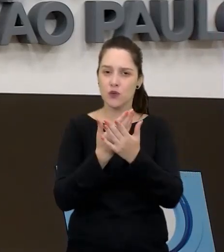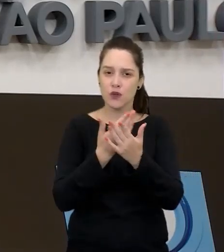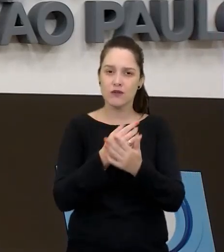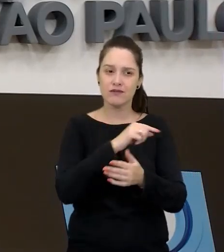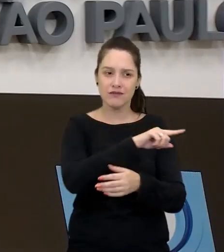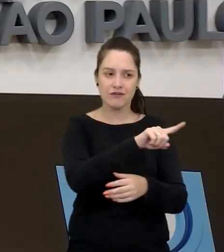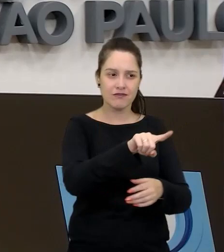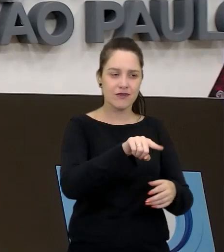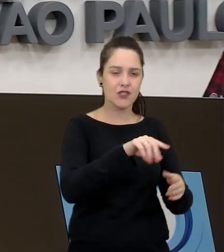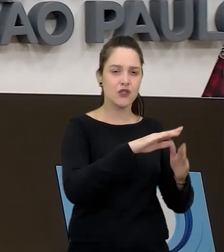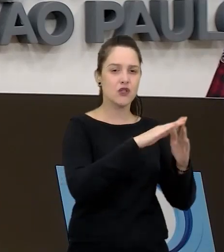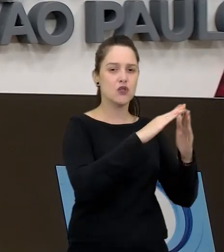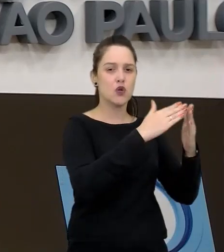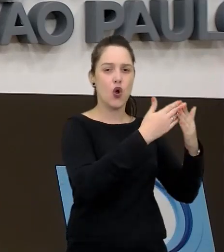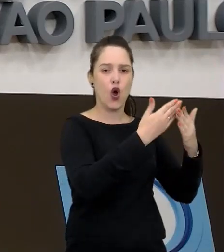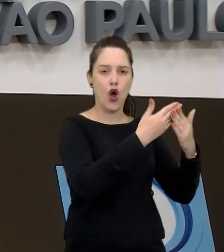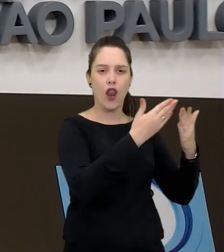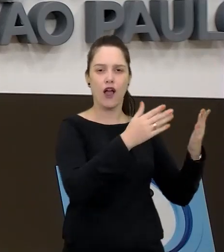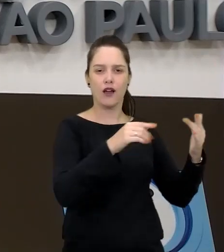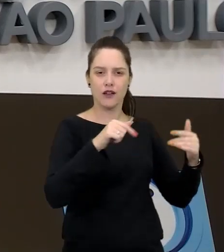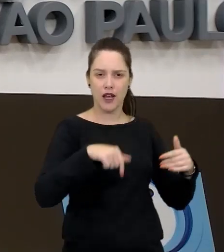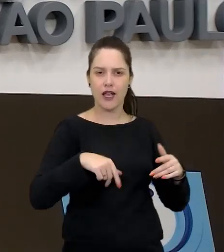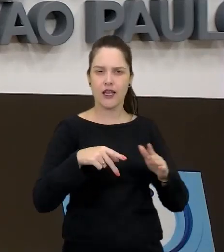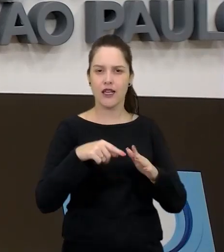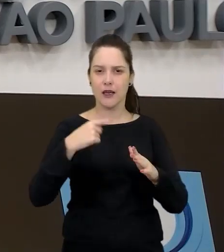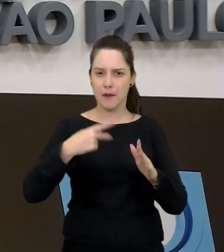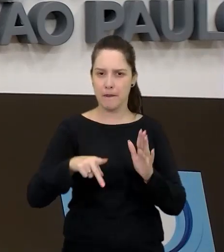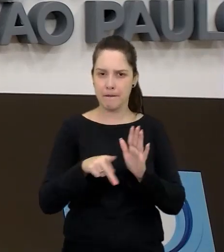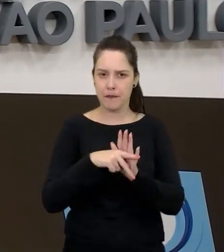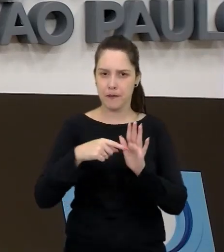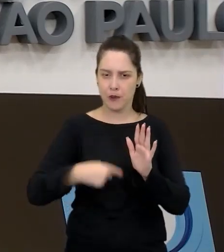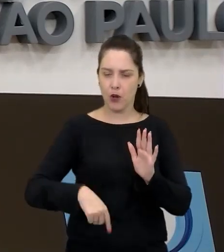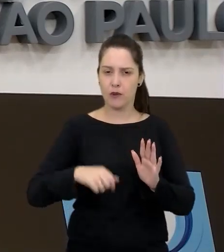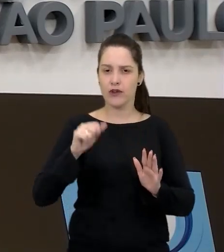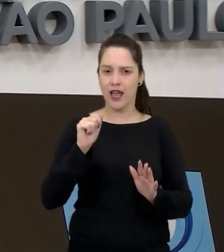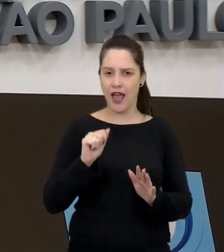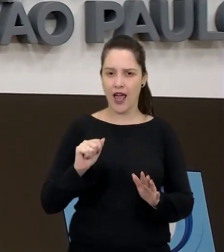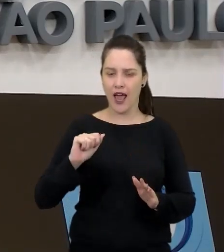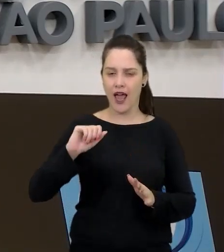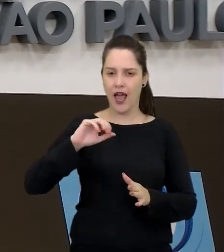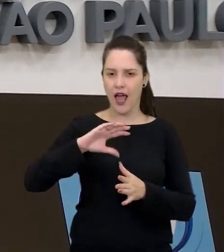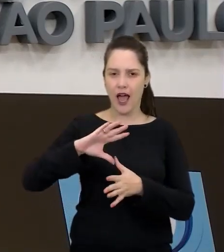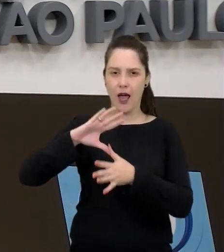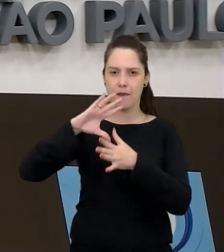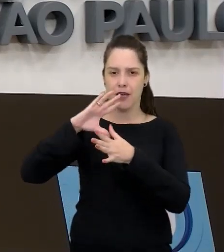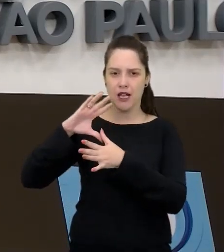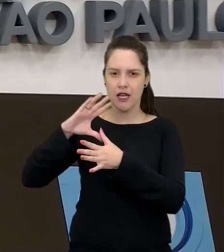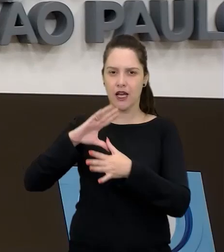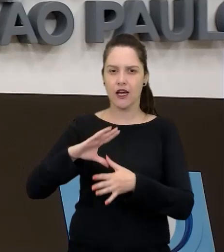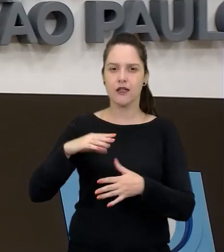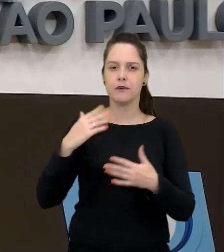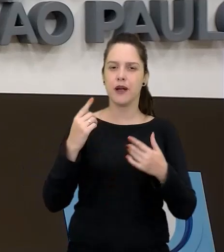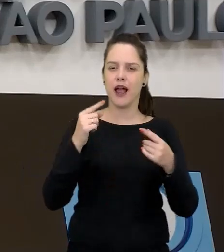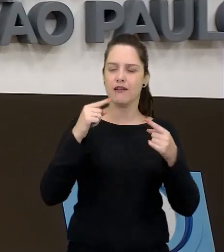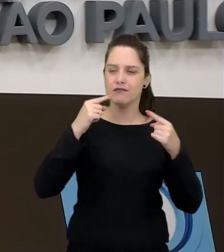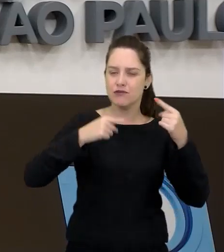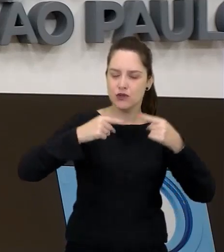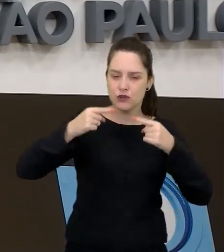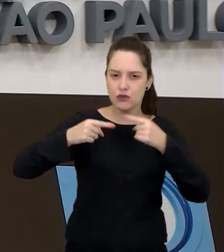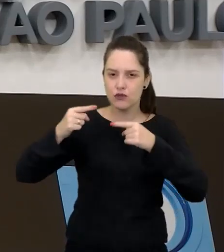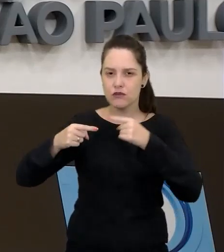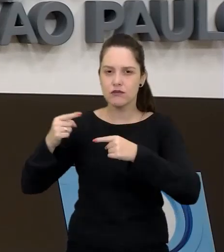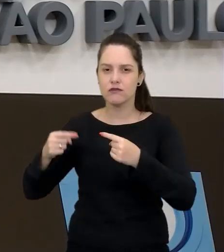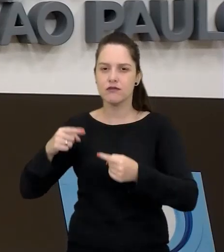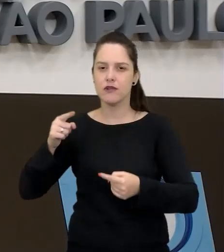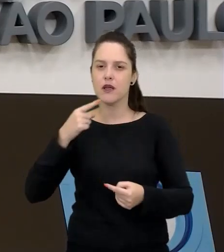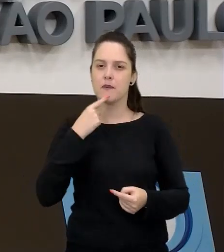escola, de uma vertente aqui propriamente latino-americana, que é o realismo fantástico ou o realismo mágico, para